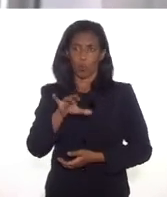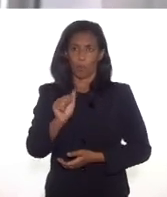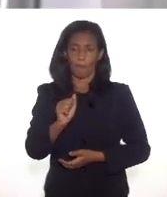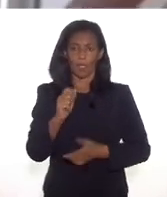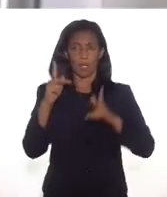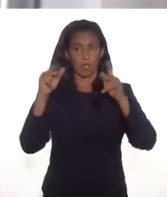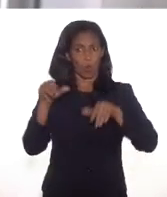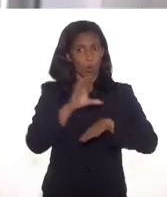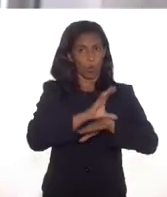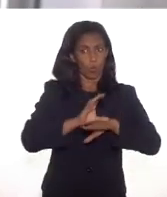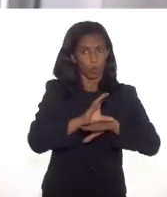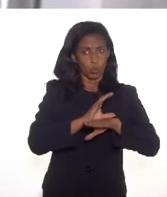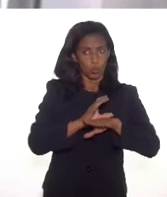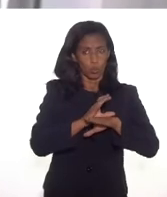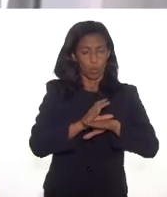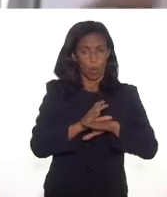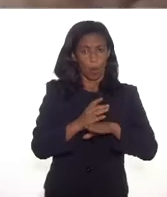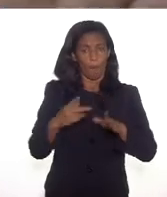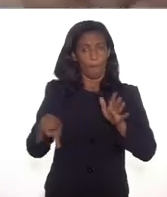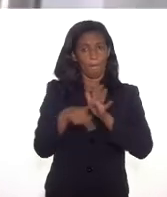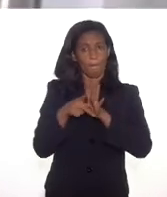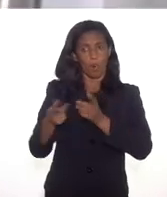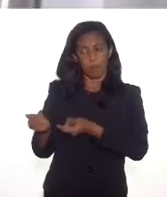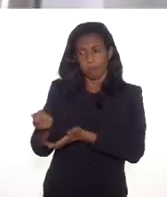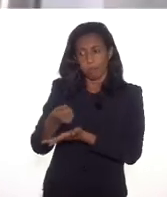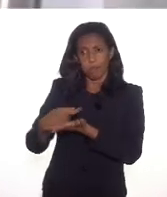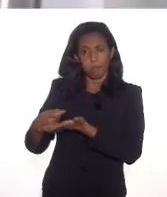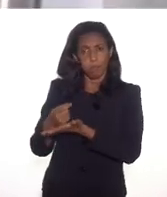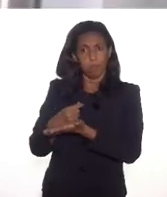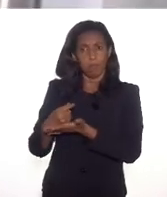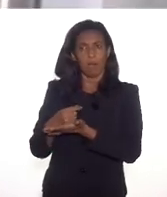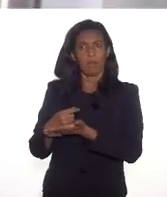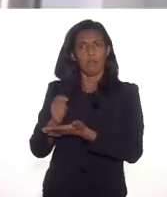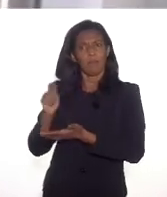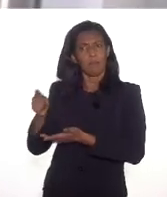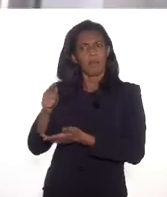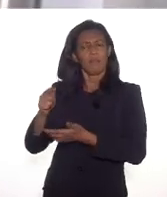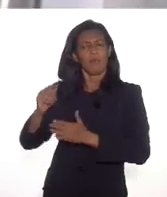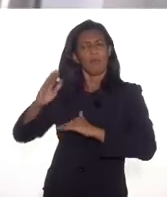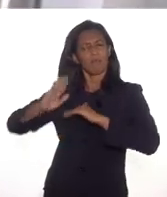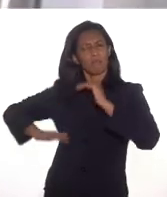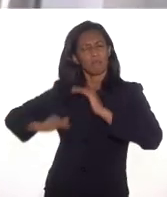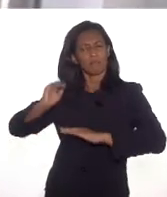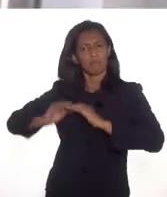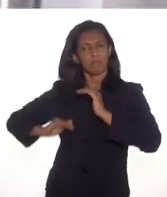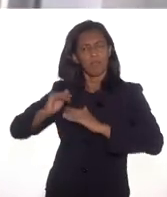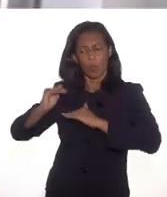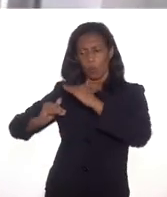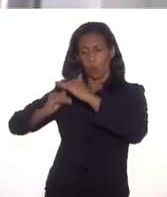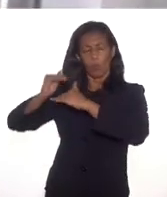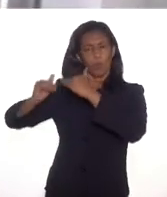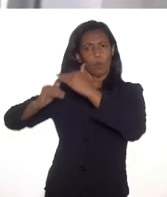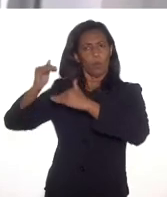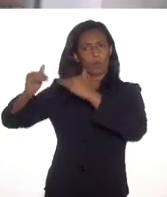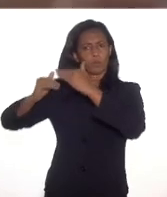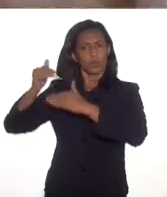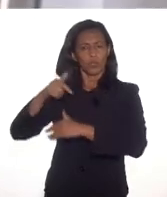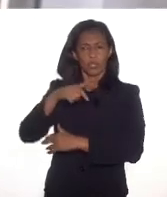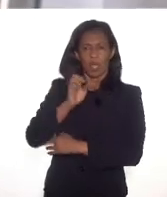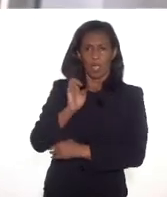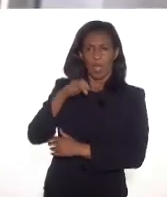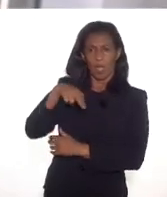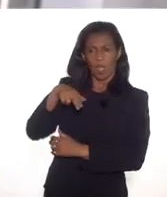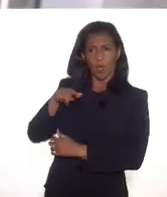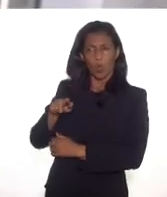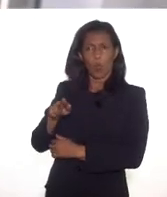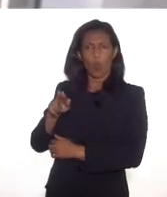Constituição, para gerir os seus recursos, para gerir a carreira dos seus profissionais, inclusive em processo de progressão na carreira de enquadramento, dentro